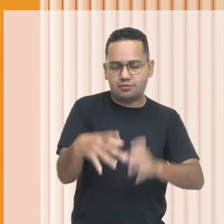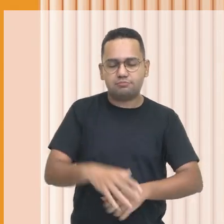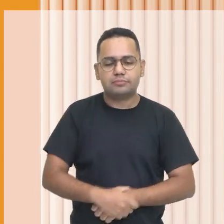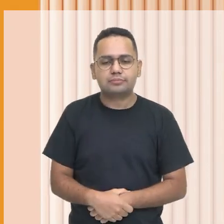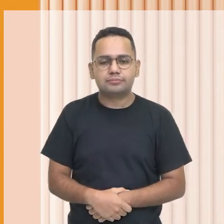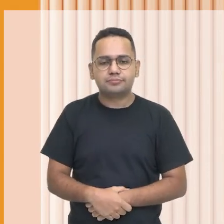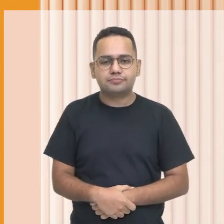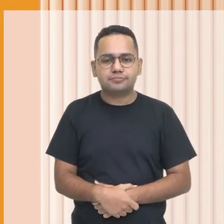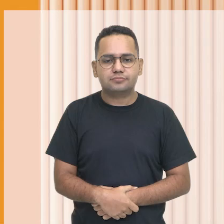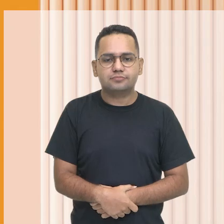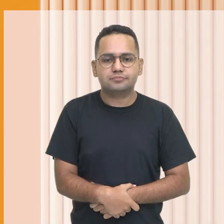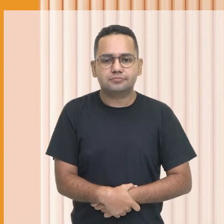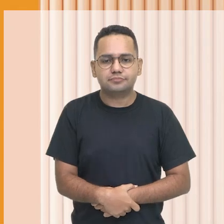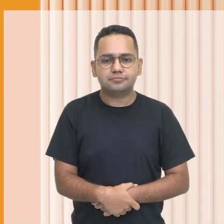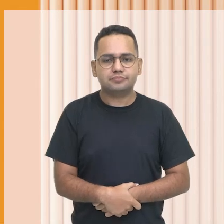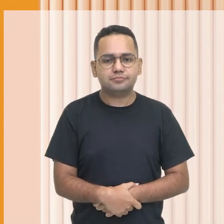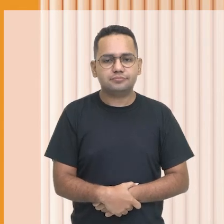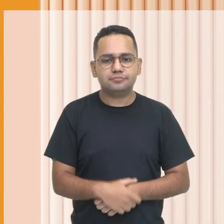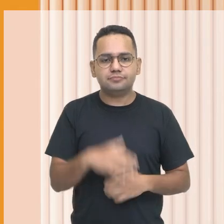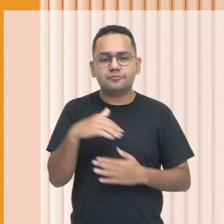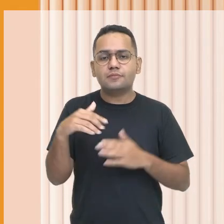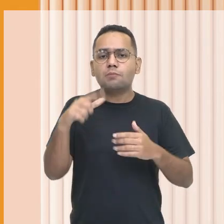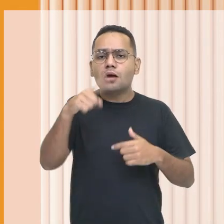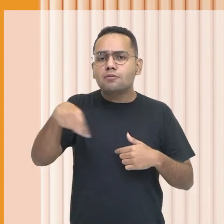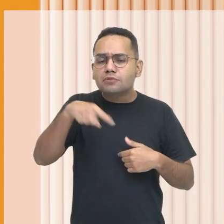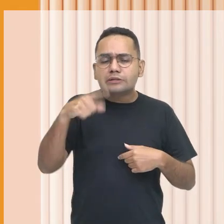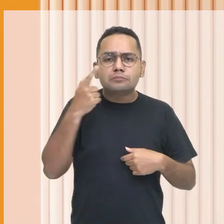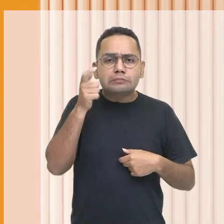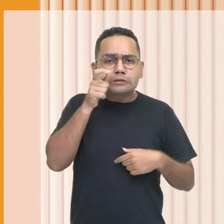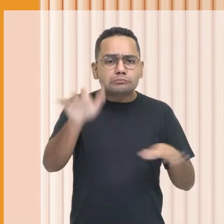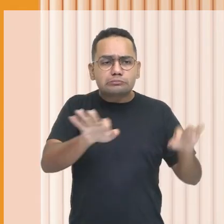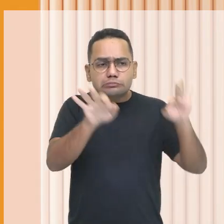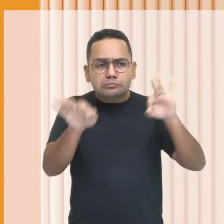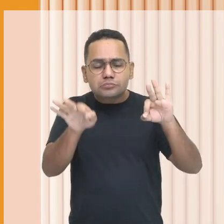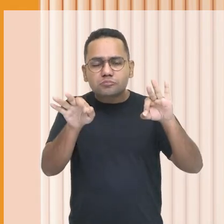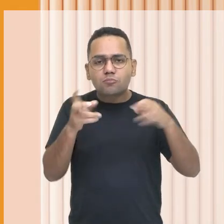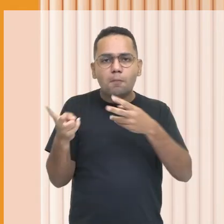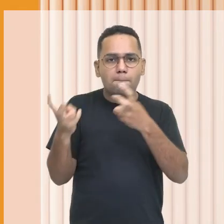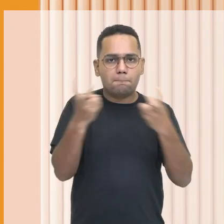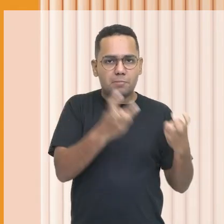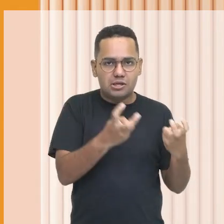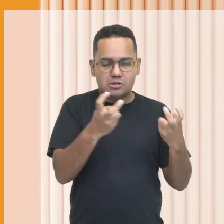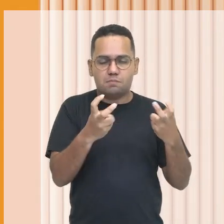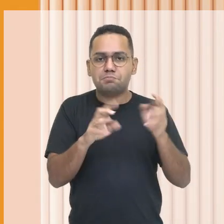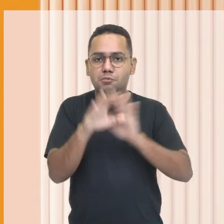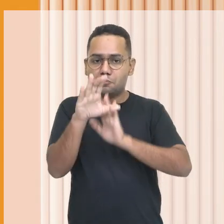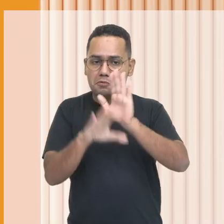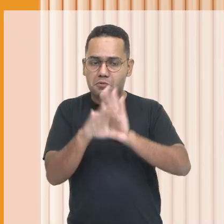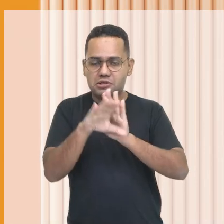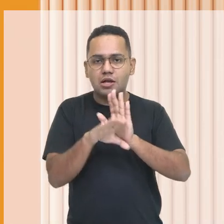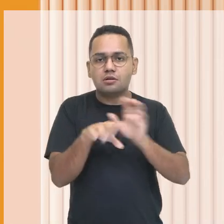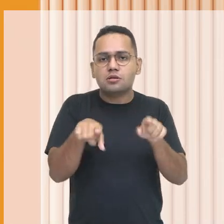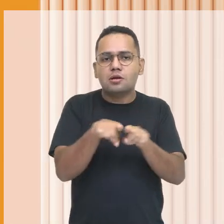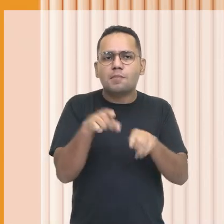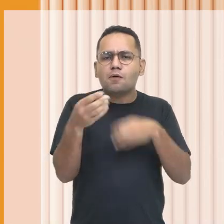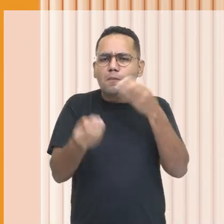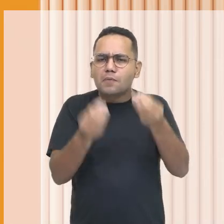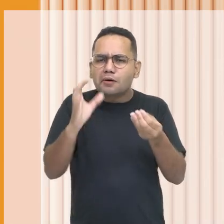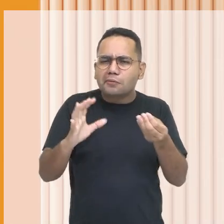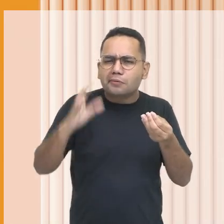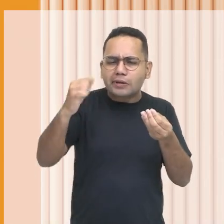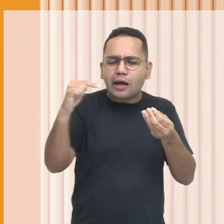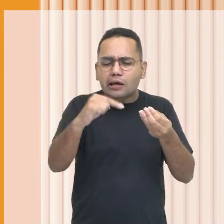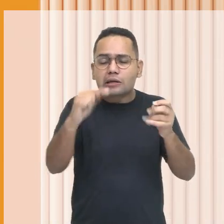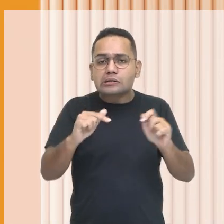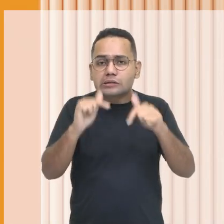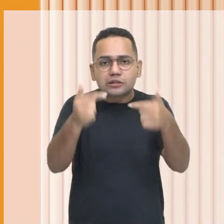a gente vai entender melhor o que são essas políticas clientelistas e como elas de fato foram